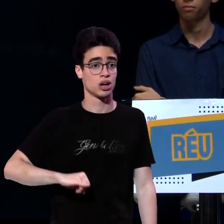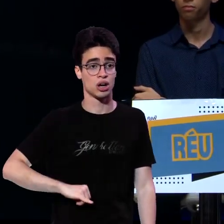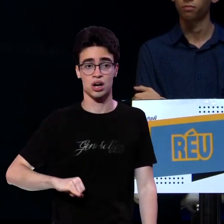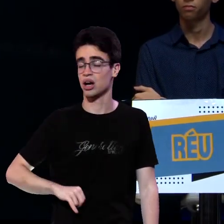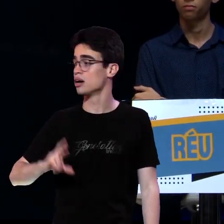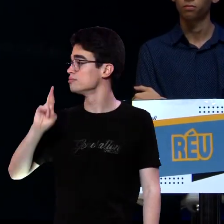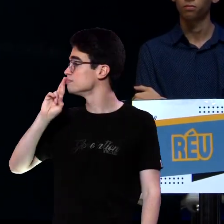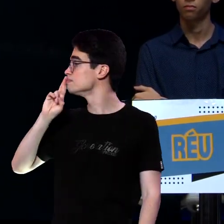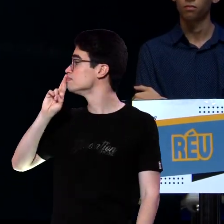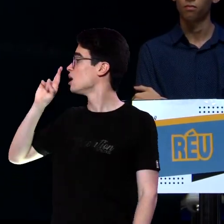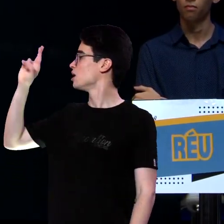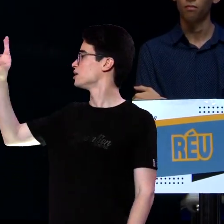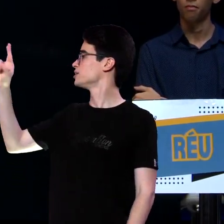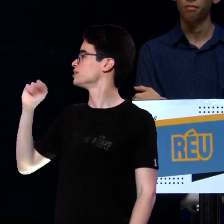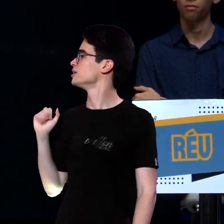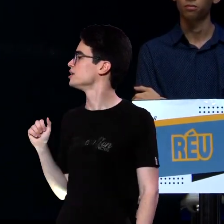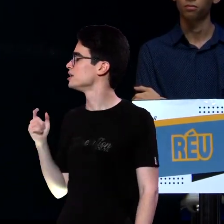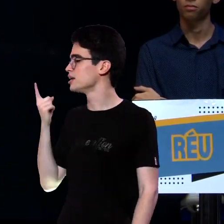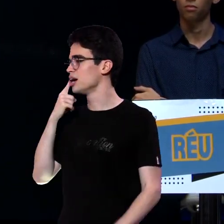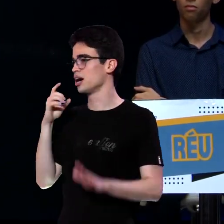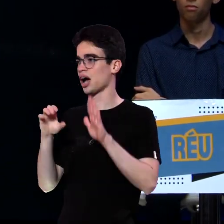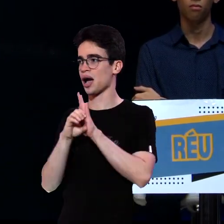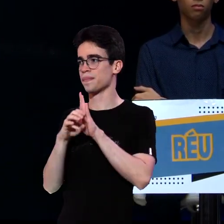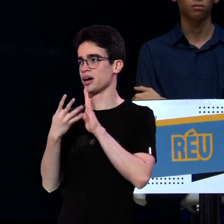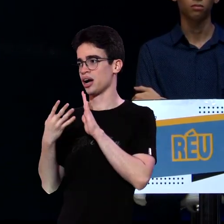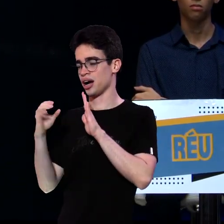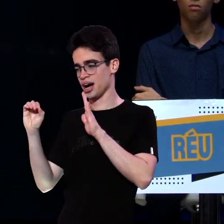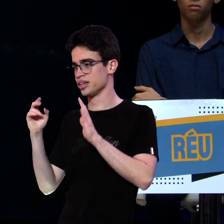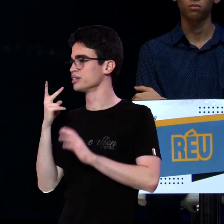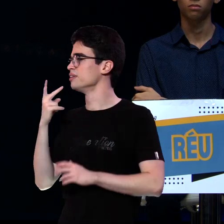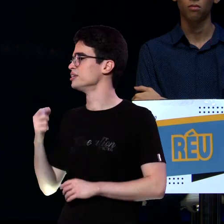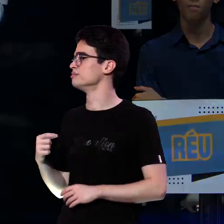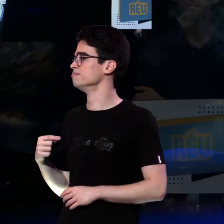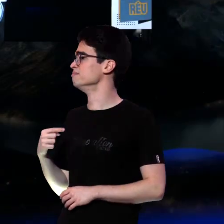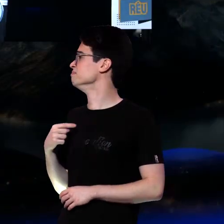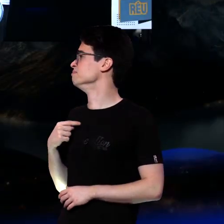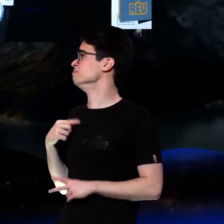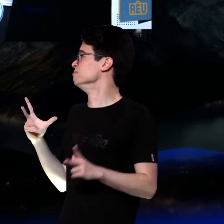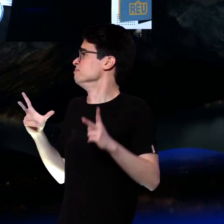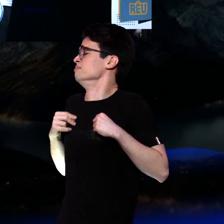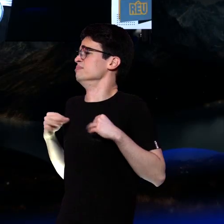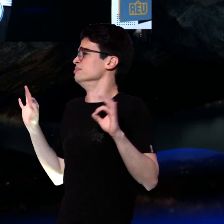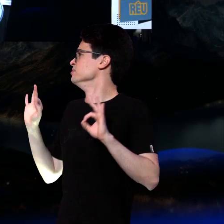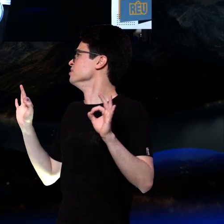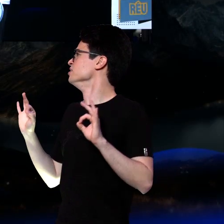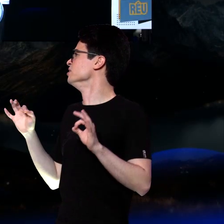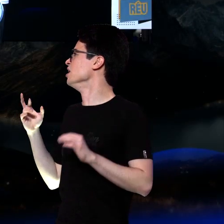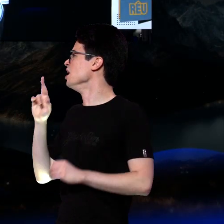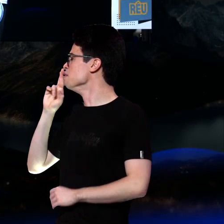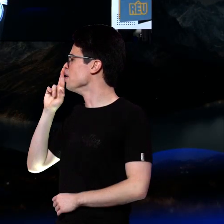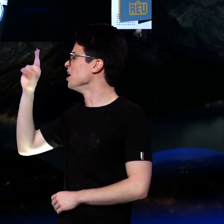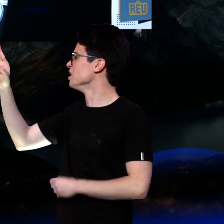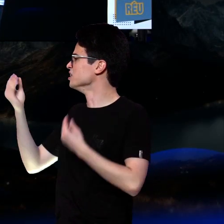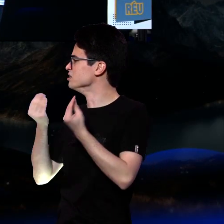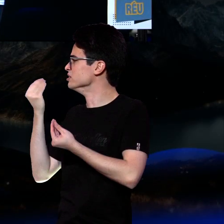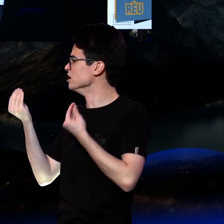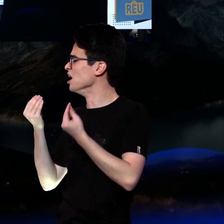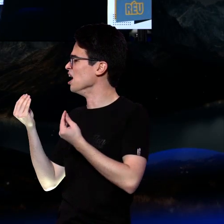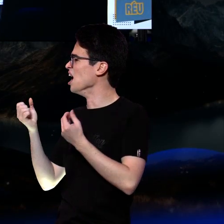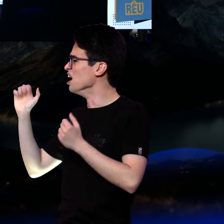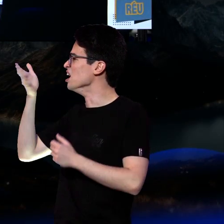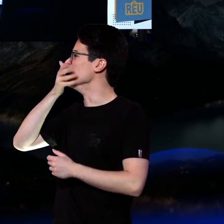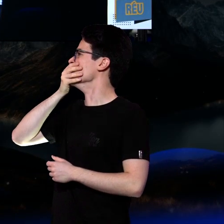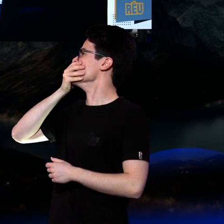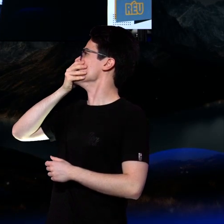primeira vez, no capítulo 40, versículo 4. Sou indigno, como posso te responder? Põe a mão sobre a minha